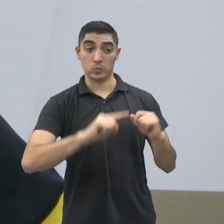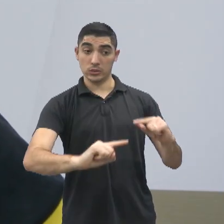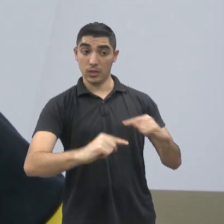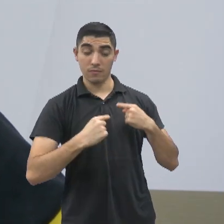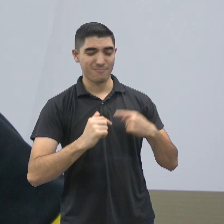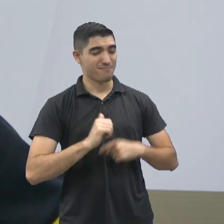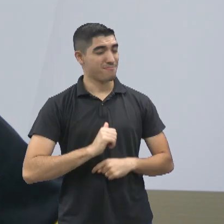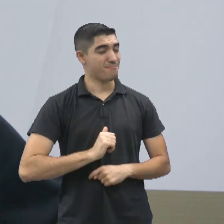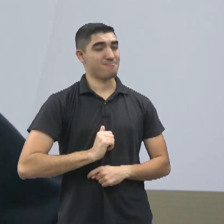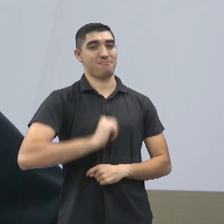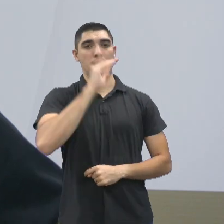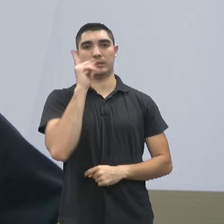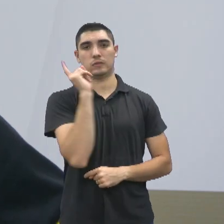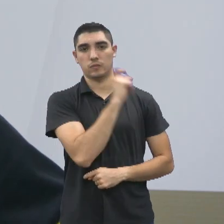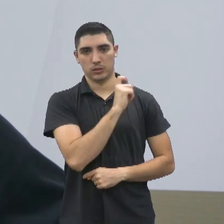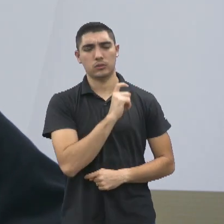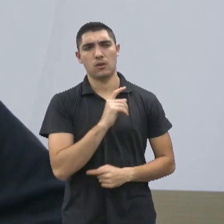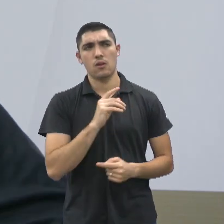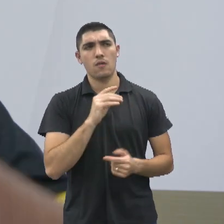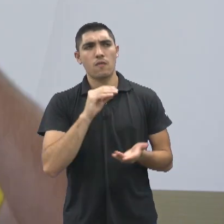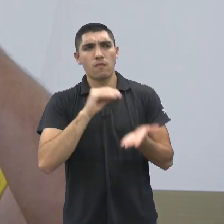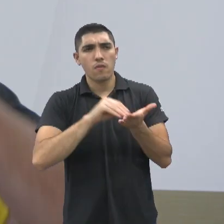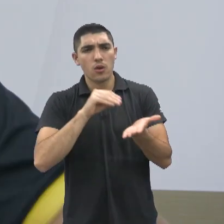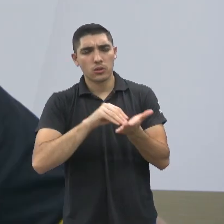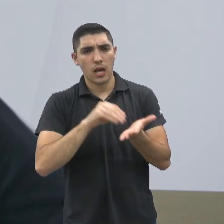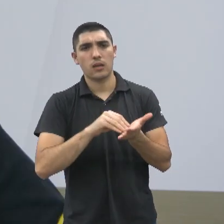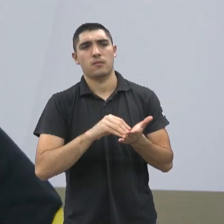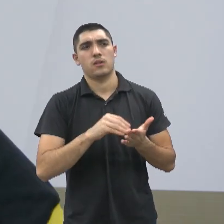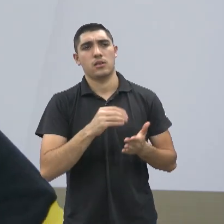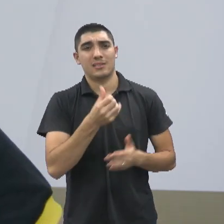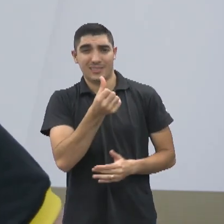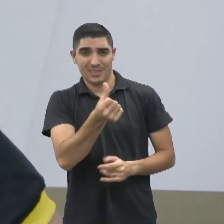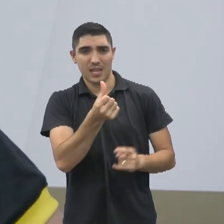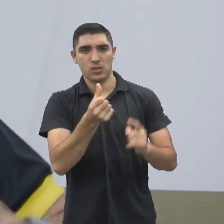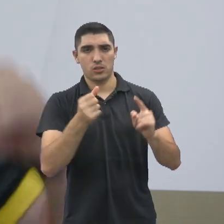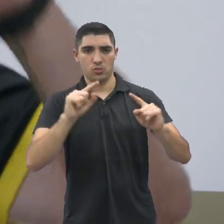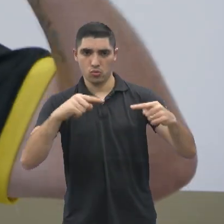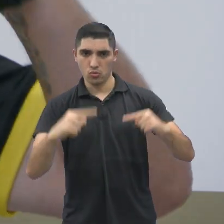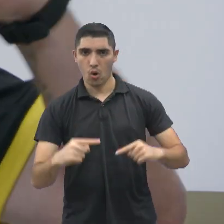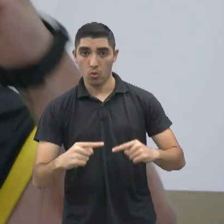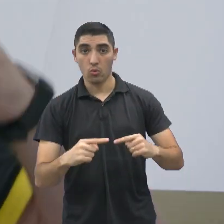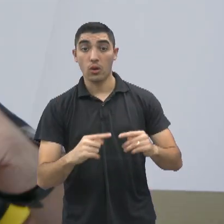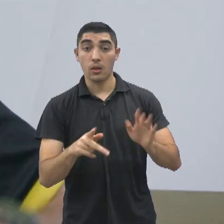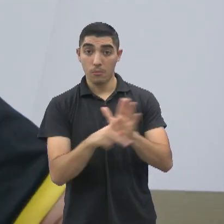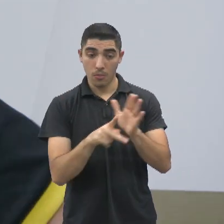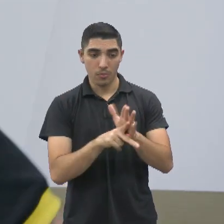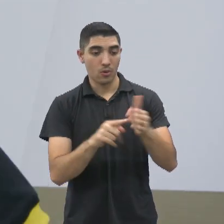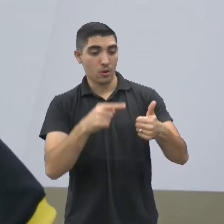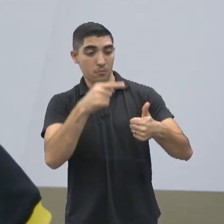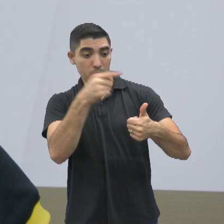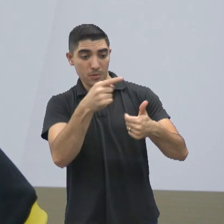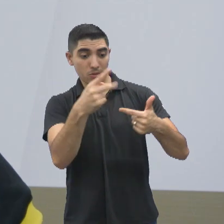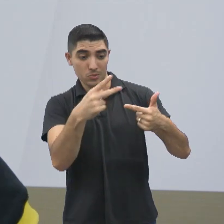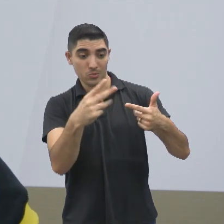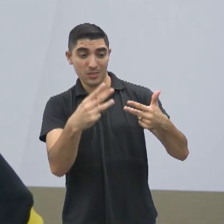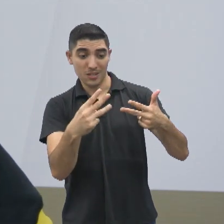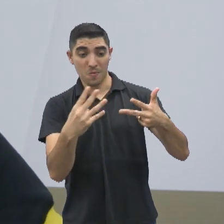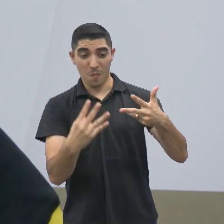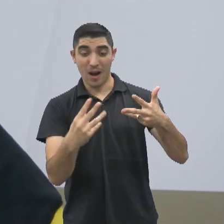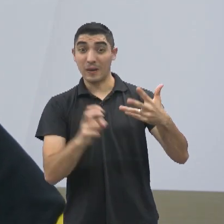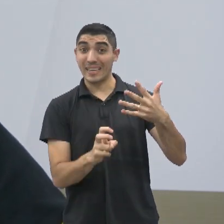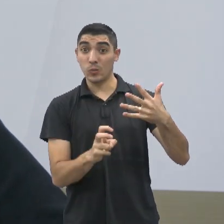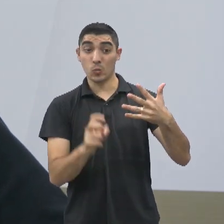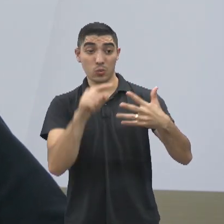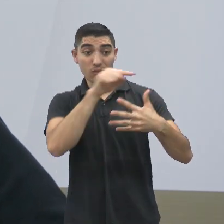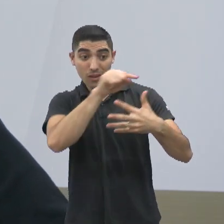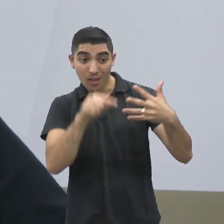6 rodadas, sendo 5 contra os primeiros colocados. Era exatamente o primeiro, segundo, terceiro, quarto e o quinto na hora que